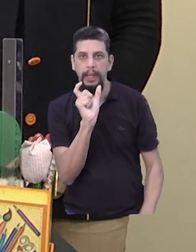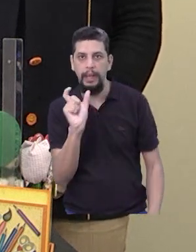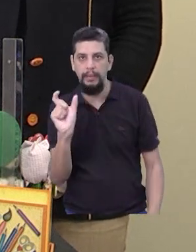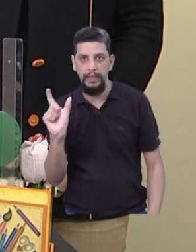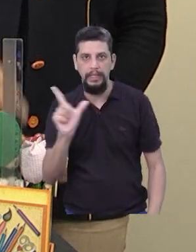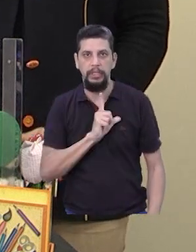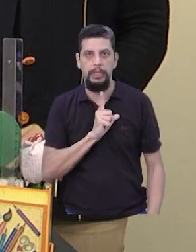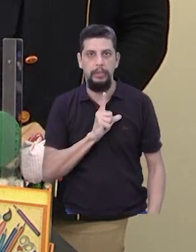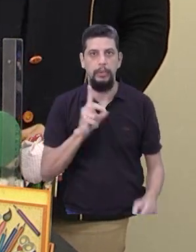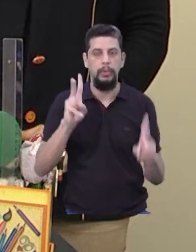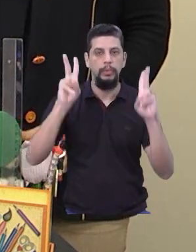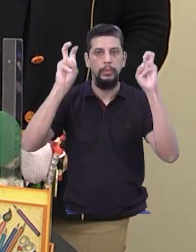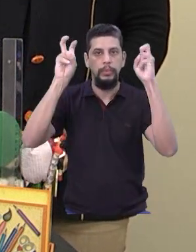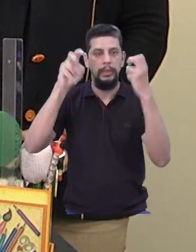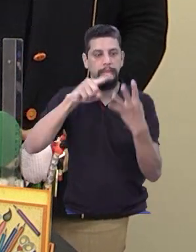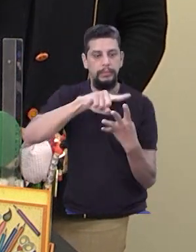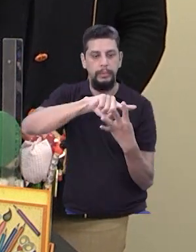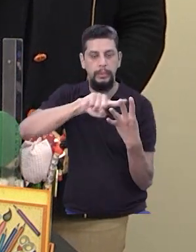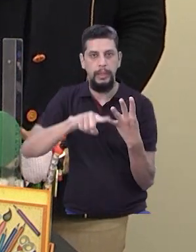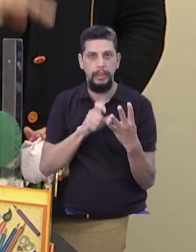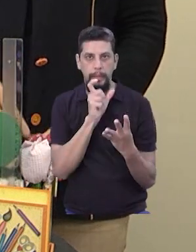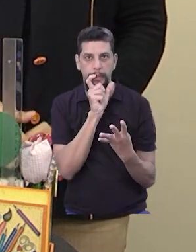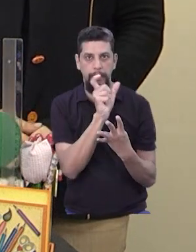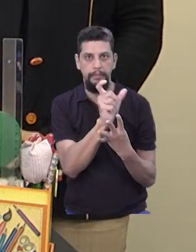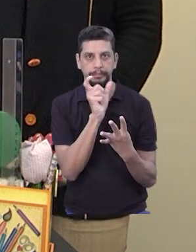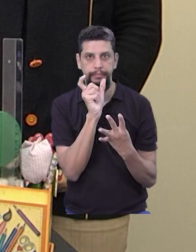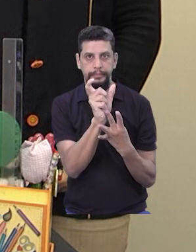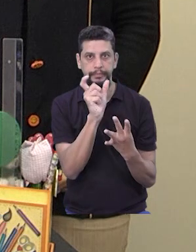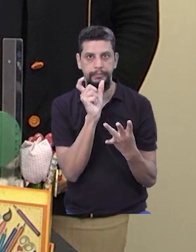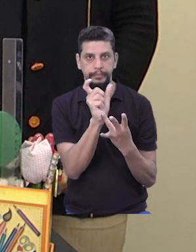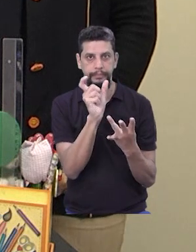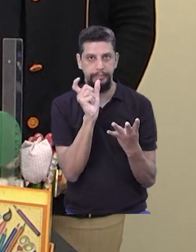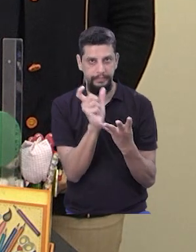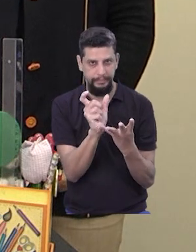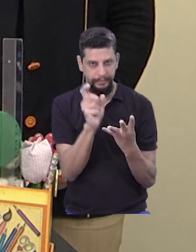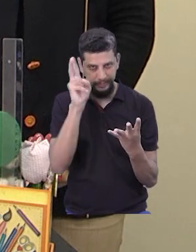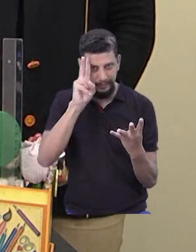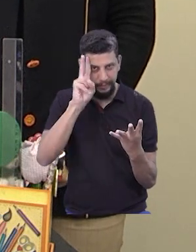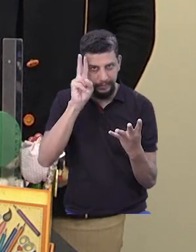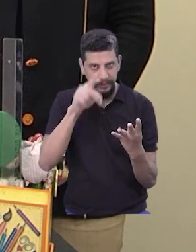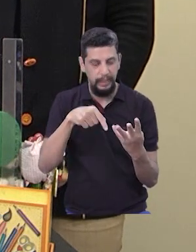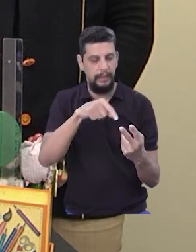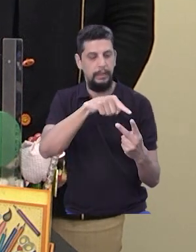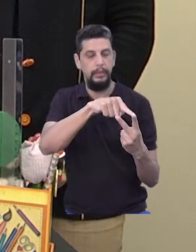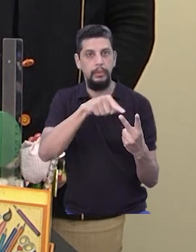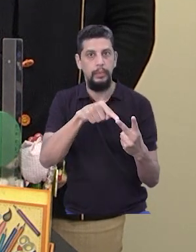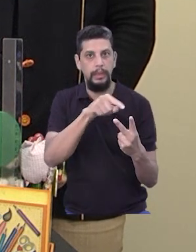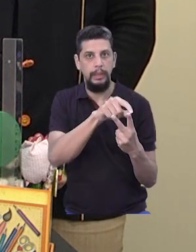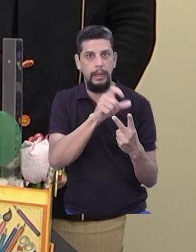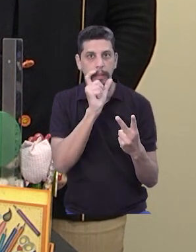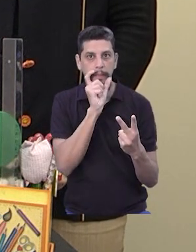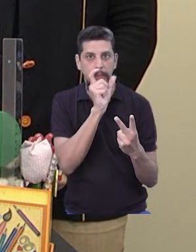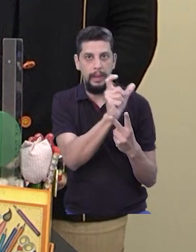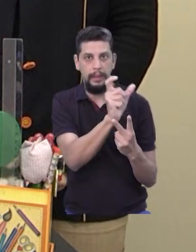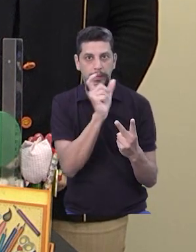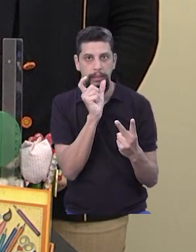no título. Tinham que quatro, eram quatro palavras. Quatro palavras. Uhum. Aí, nós retiramos duas